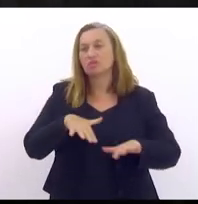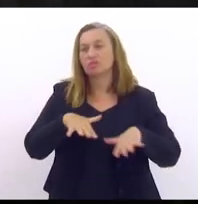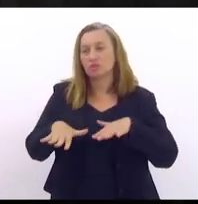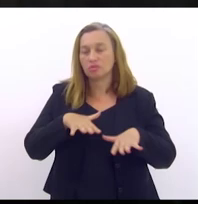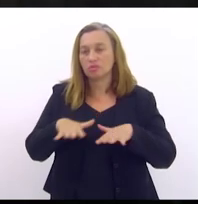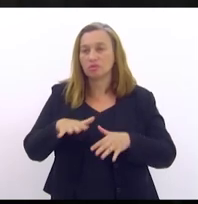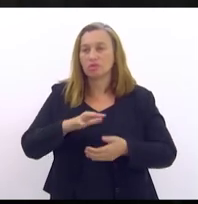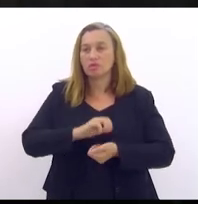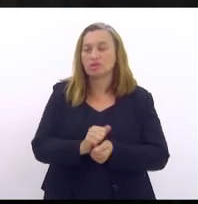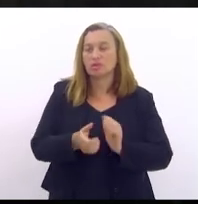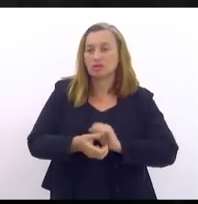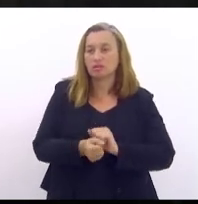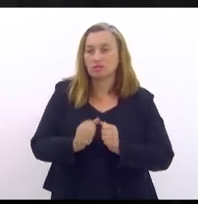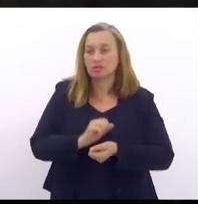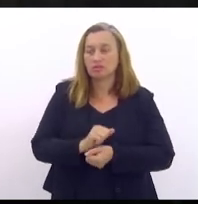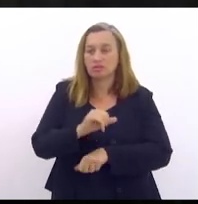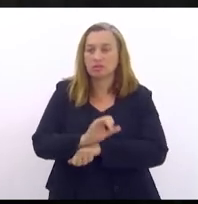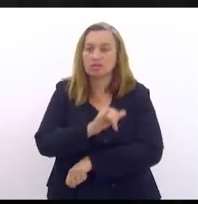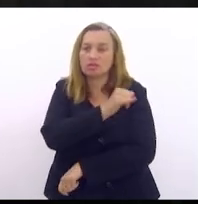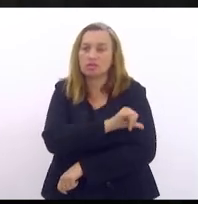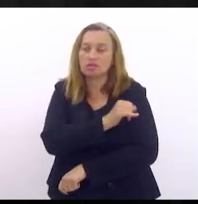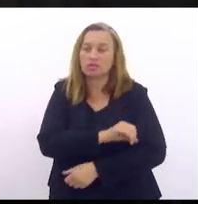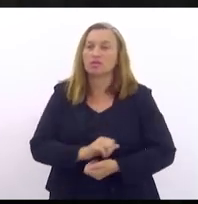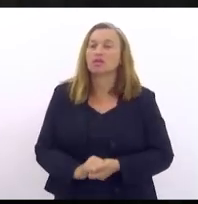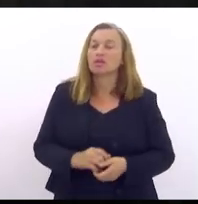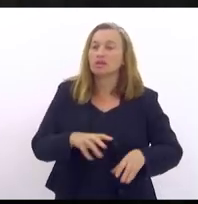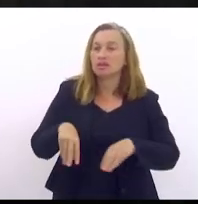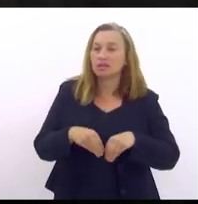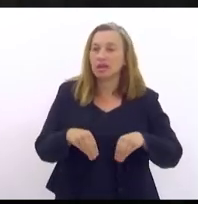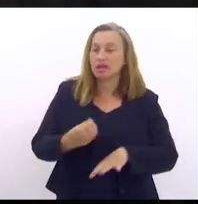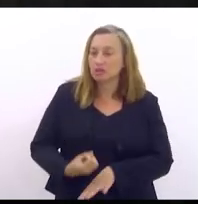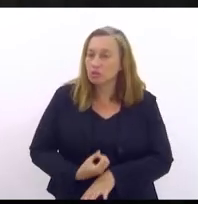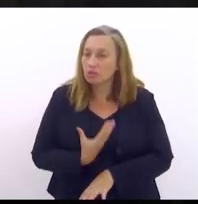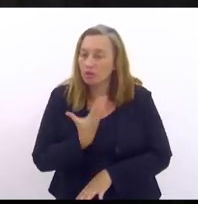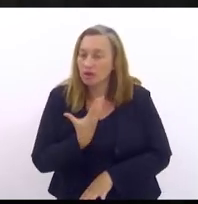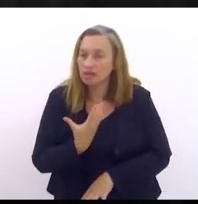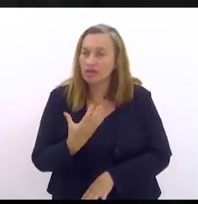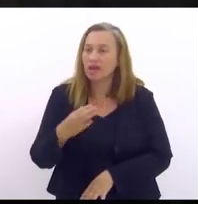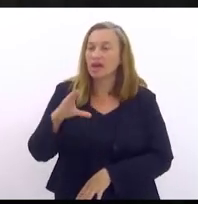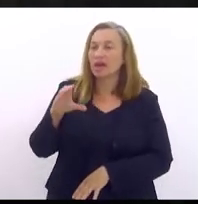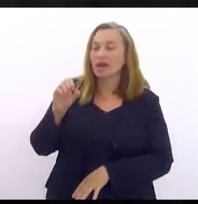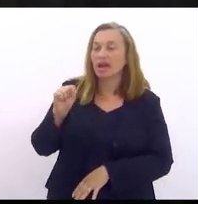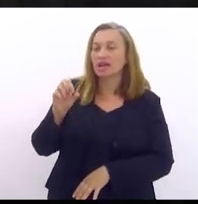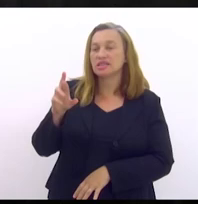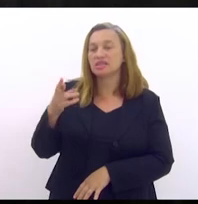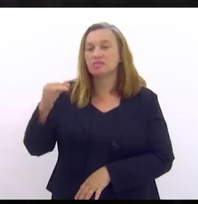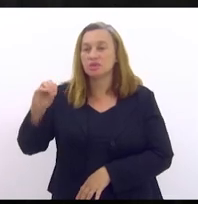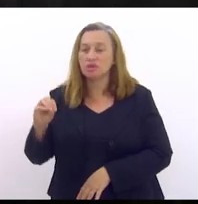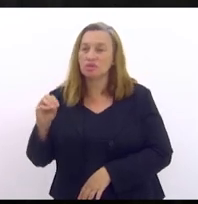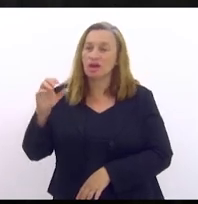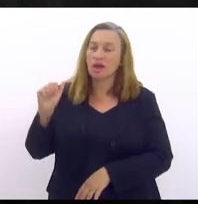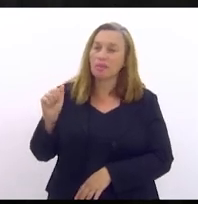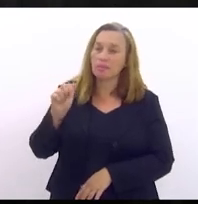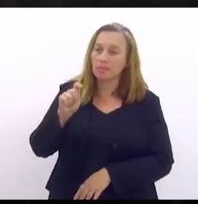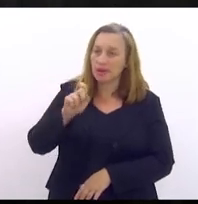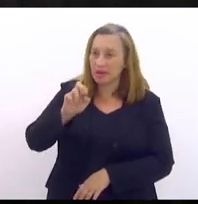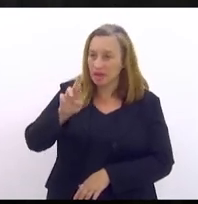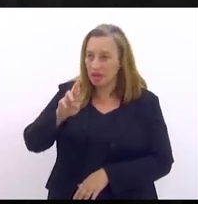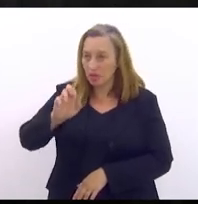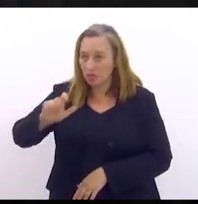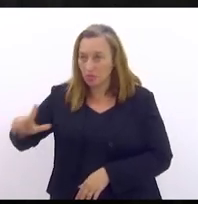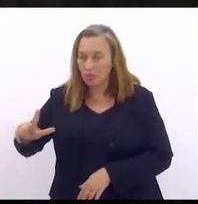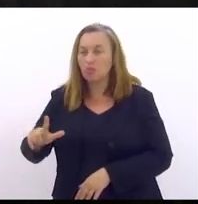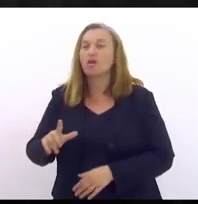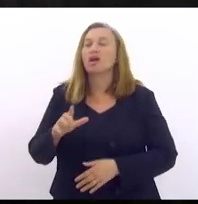Janeiro, a Associação Artesanato Terra do Poeta, em Casimiro de Abreu, a ACF, que é a Associação de